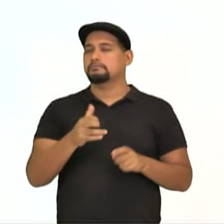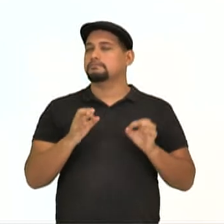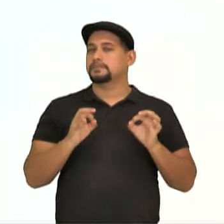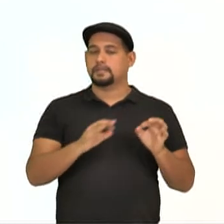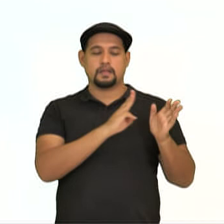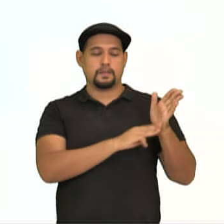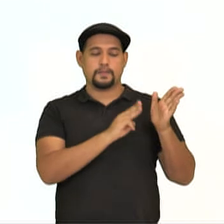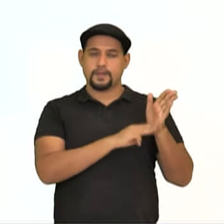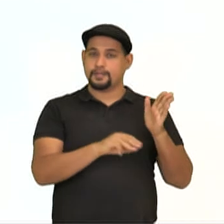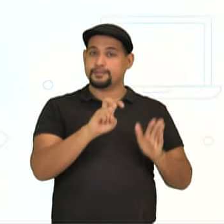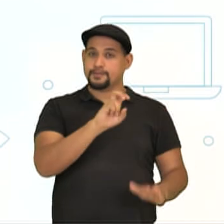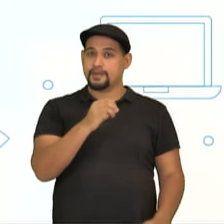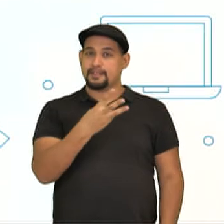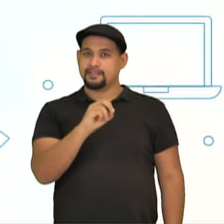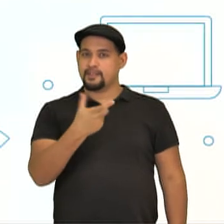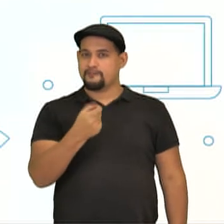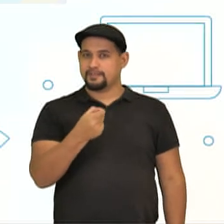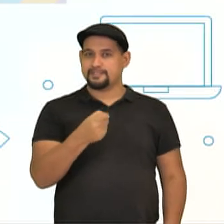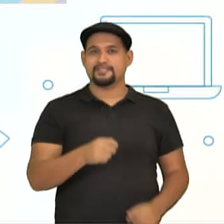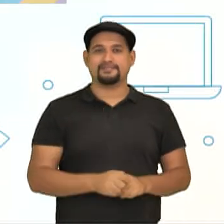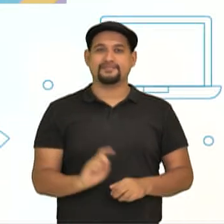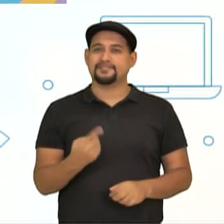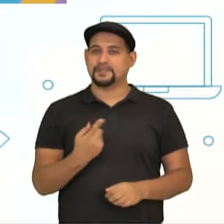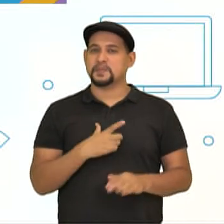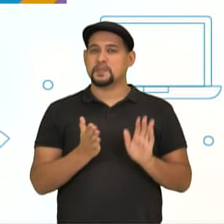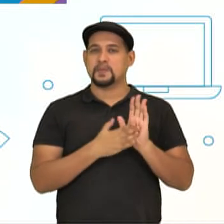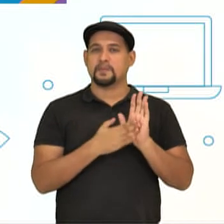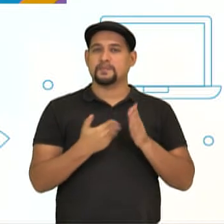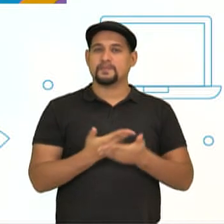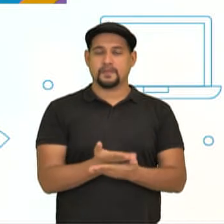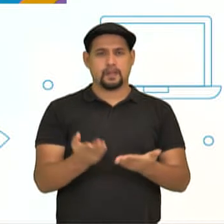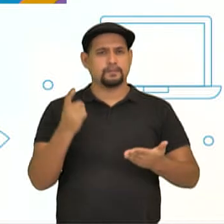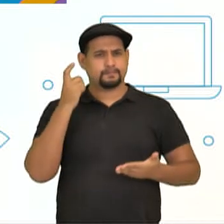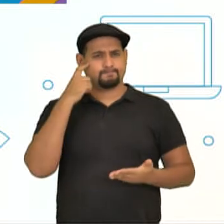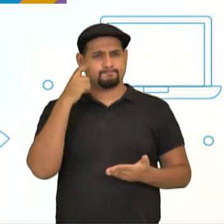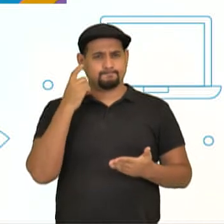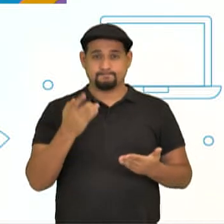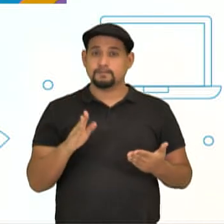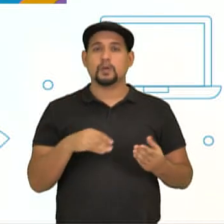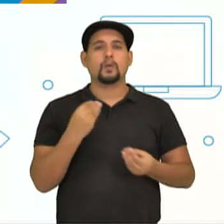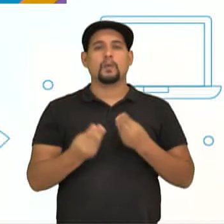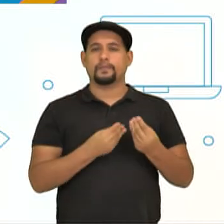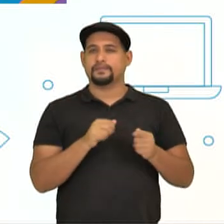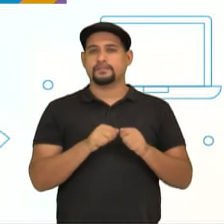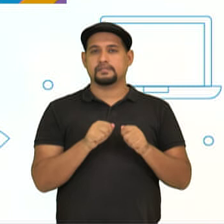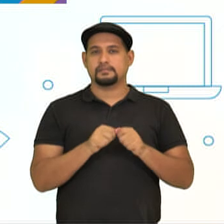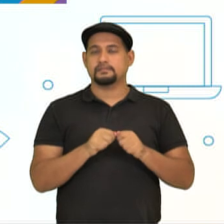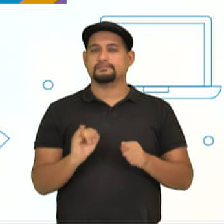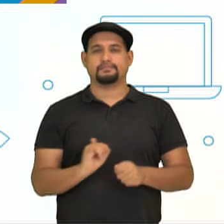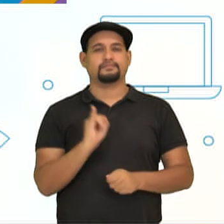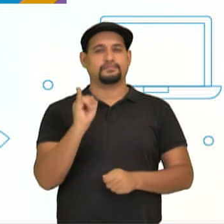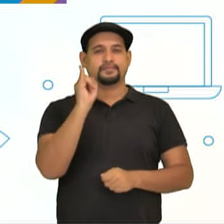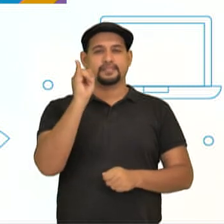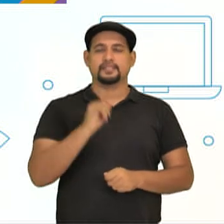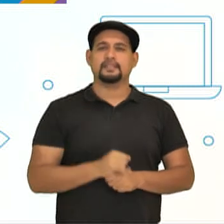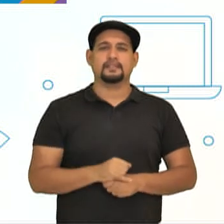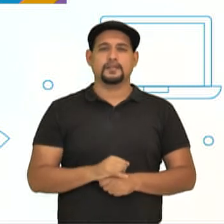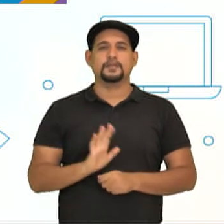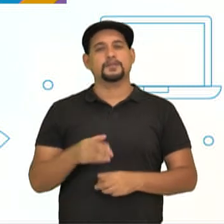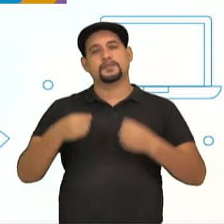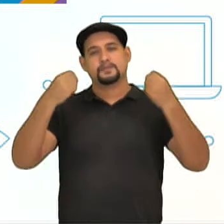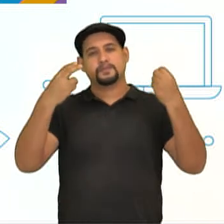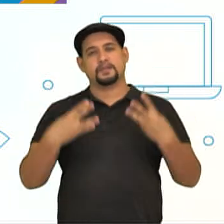desse método 50, 30 e 20 que nós propomos para vocês pensarem, que vai ser bastante importante. Como